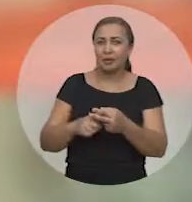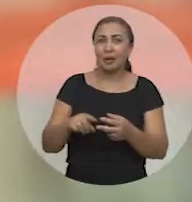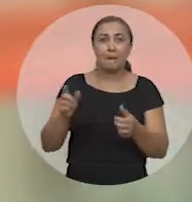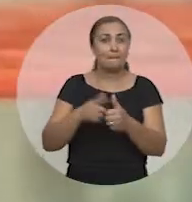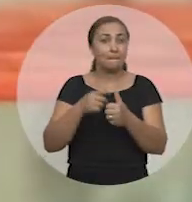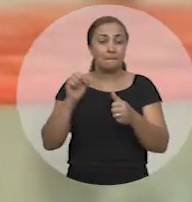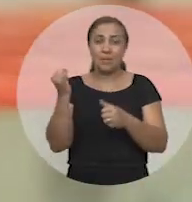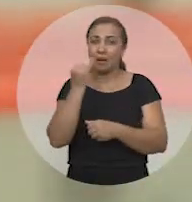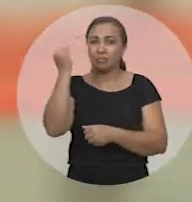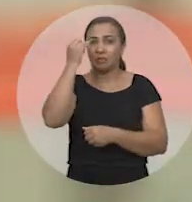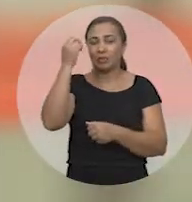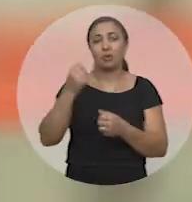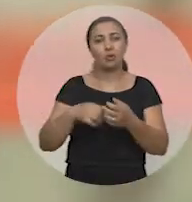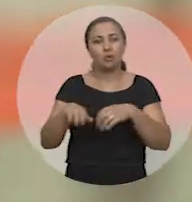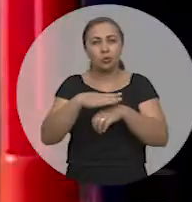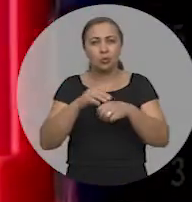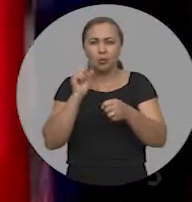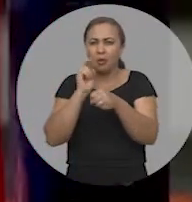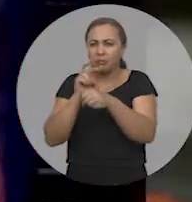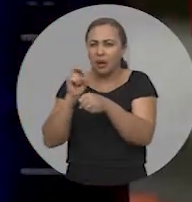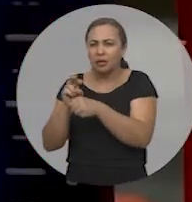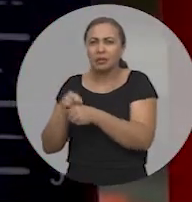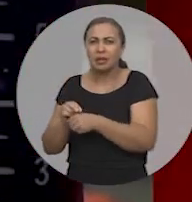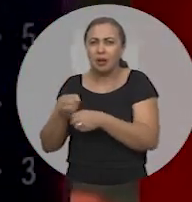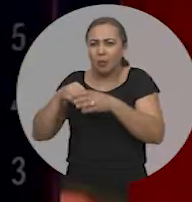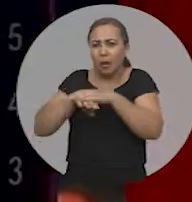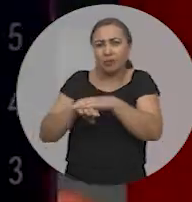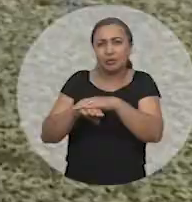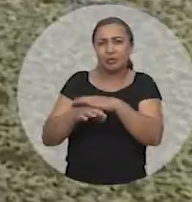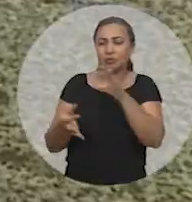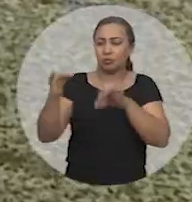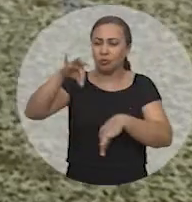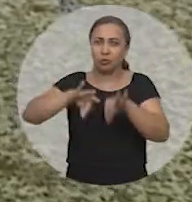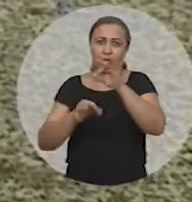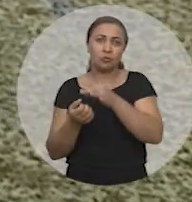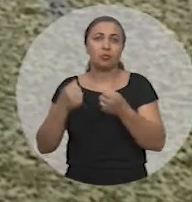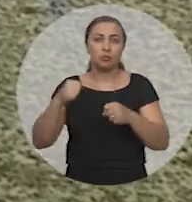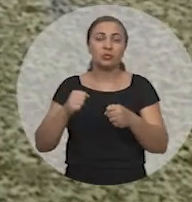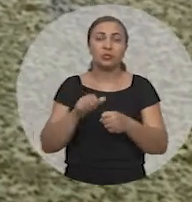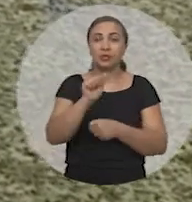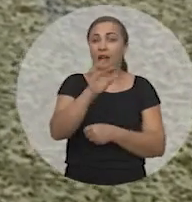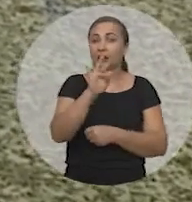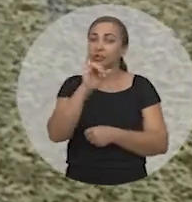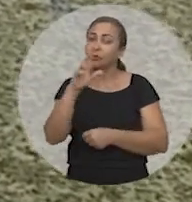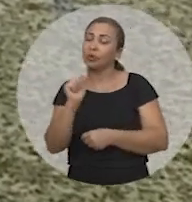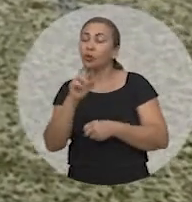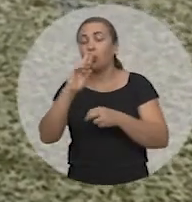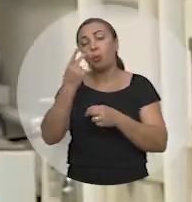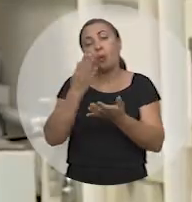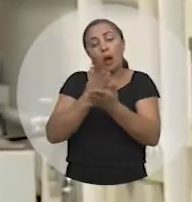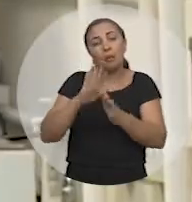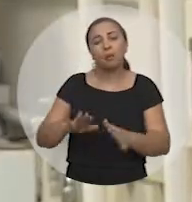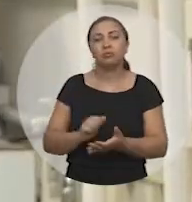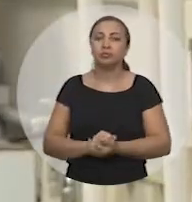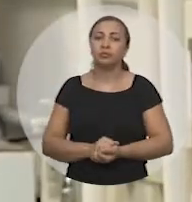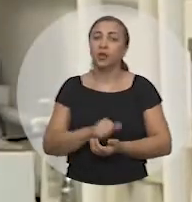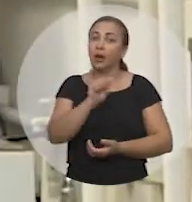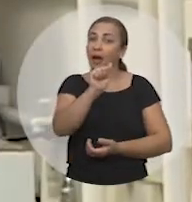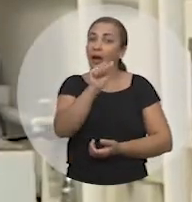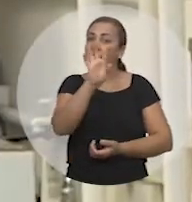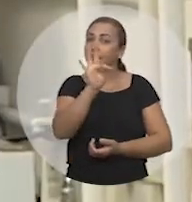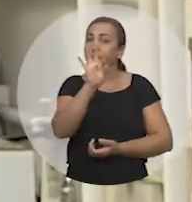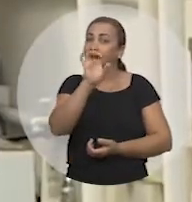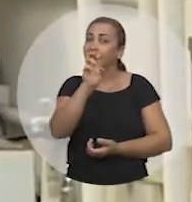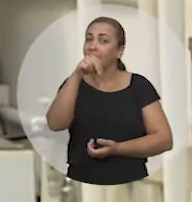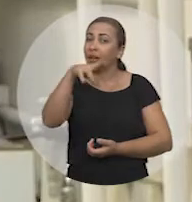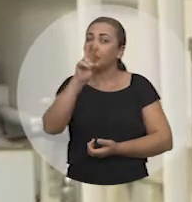principalmente através de micro-organismos conservados em laboratórios, podendo ser inativados ou atenuados. O micro-organismo atenuado ele